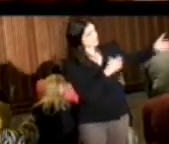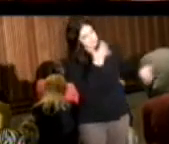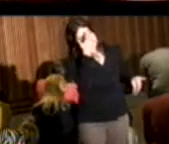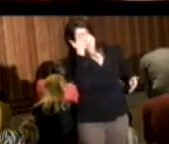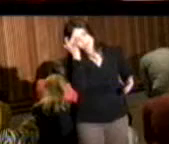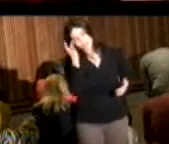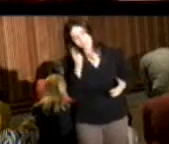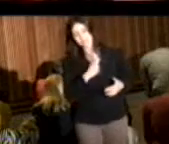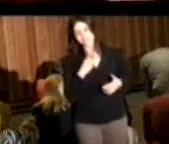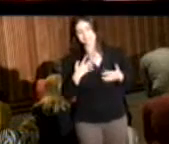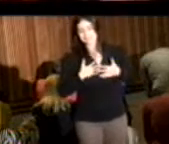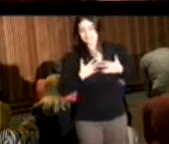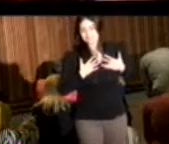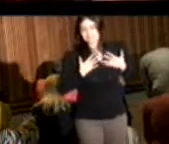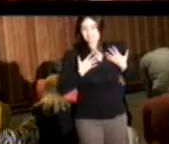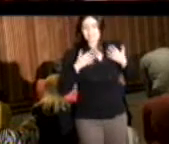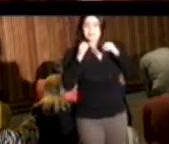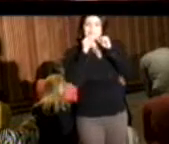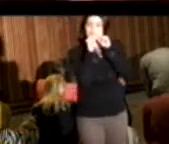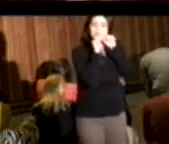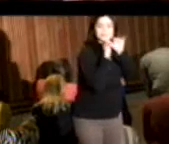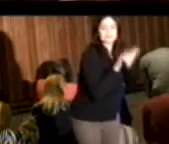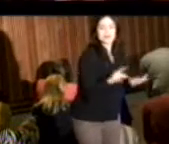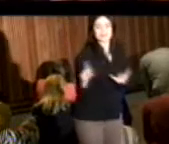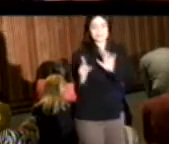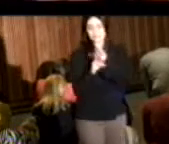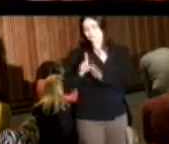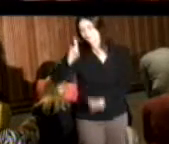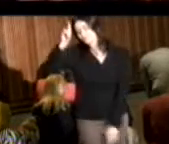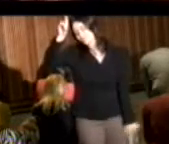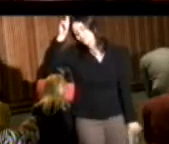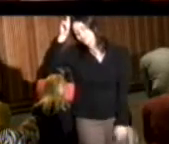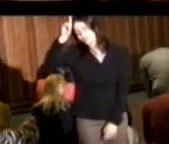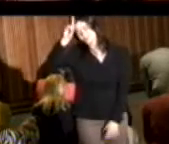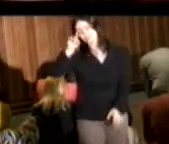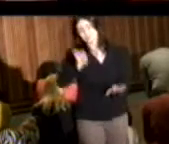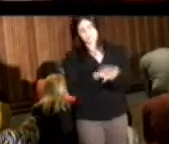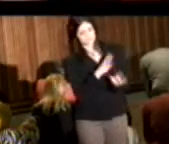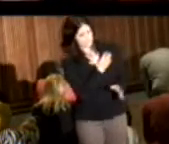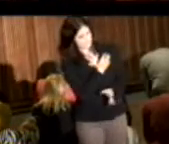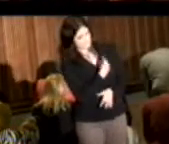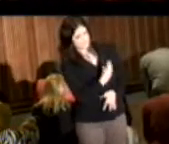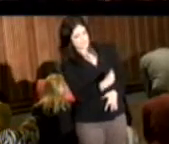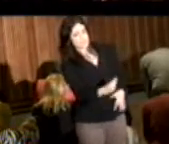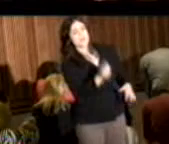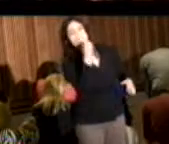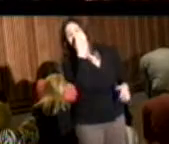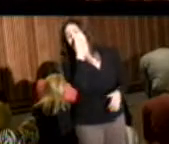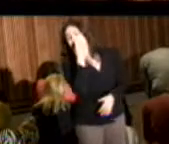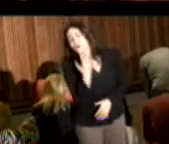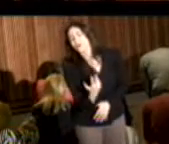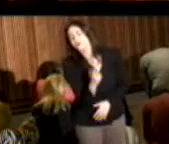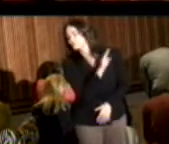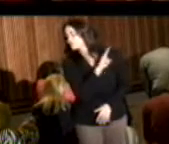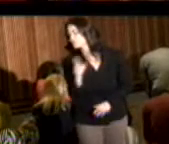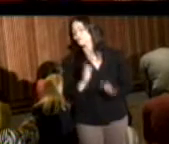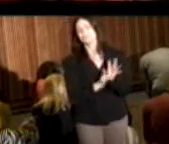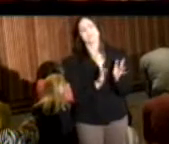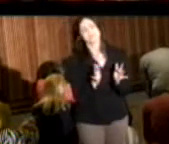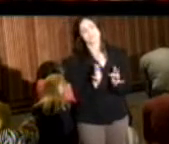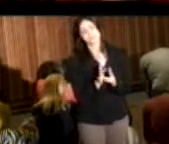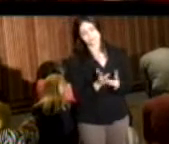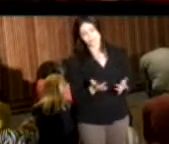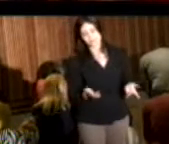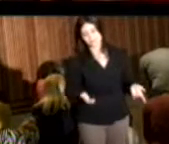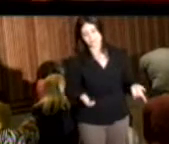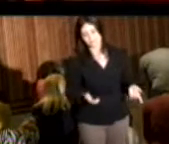essas casas sejam benditas do Senhor. E que a herança, a descendência deles sejam benditos do